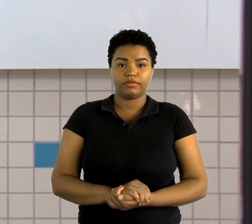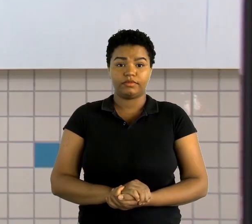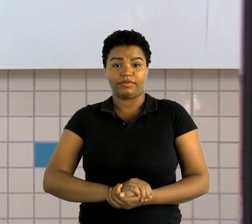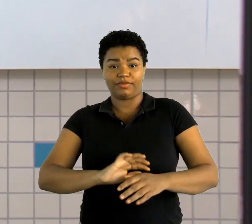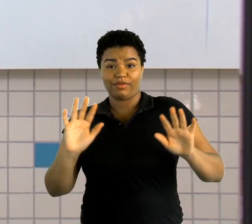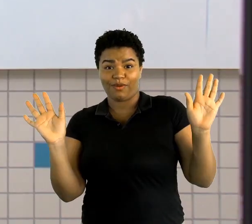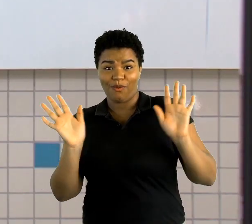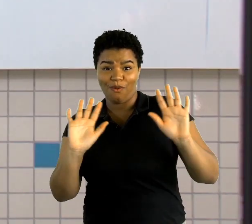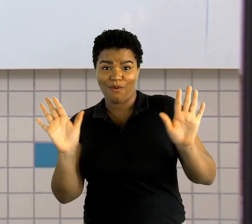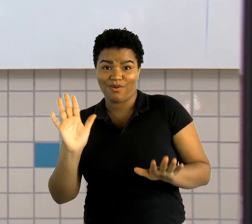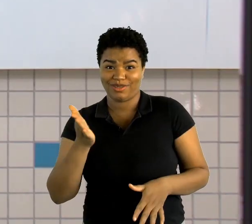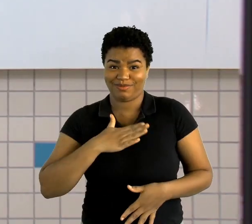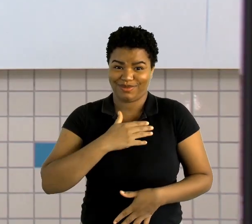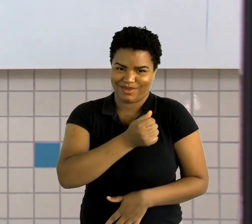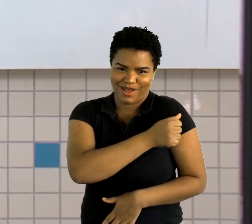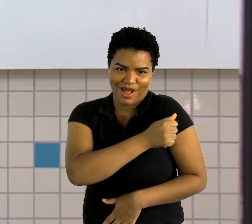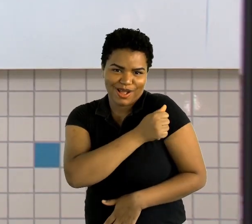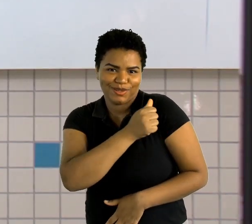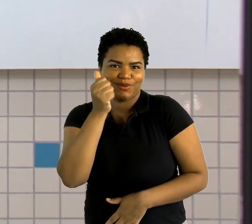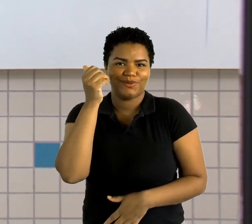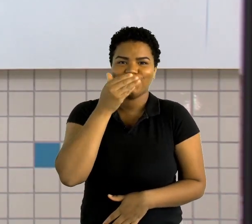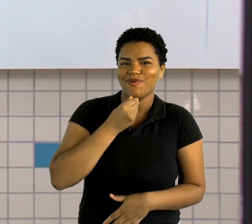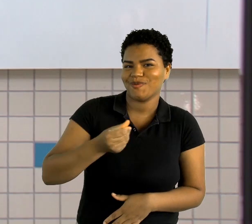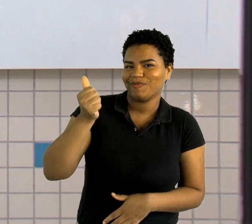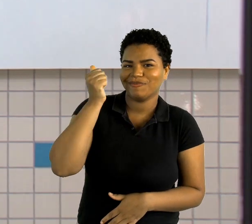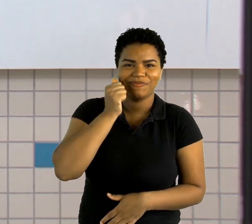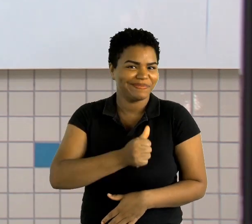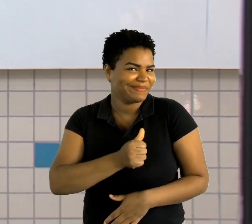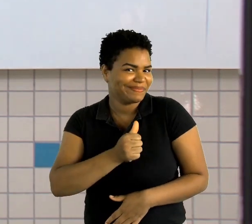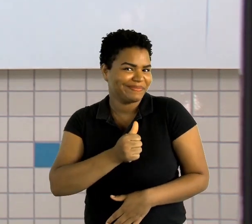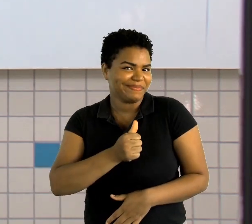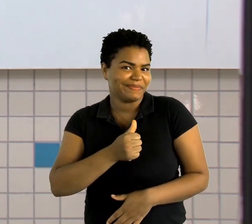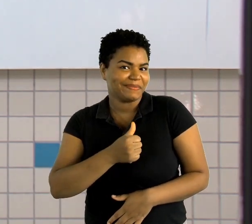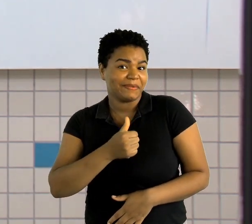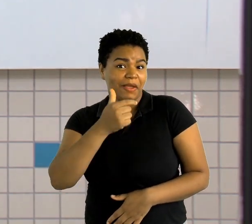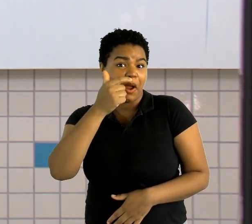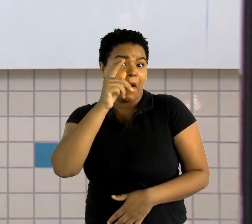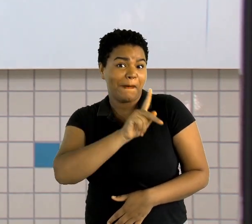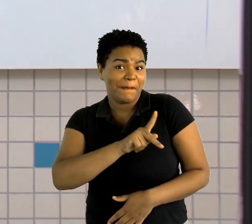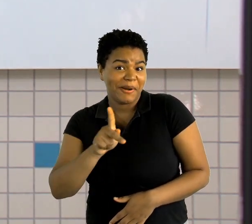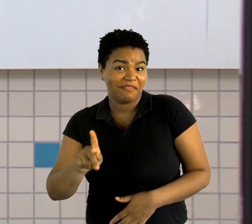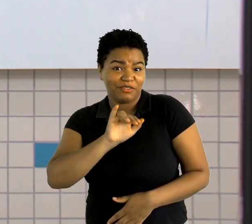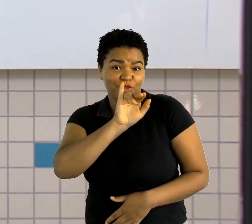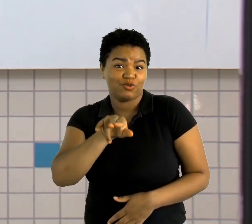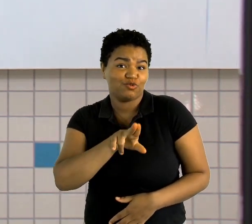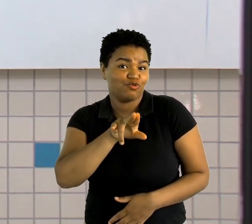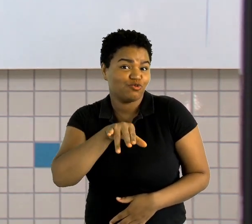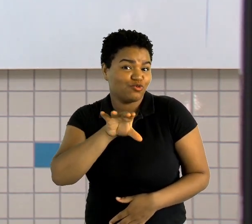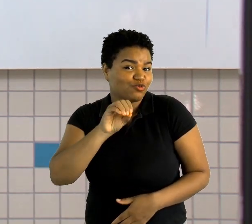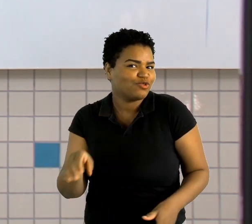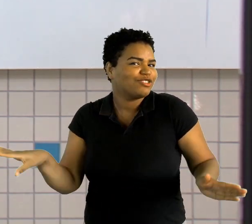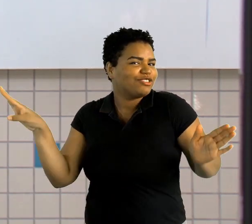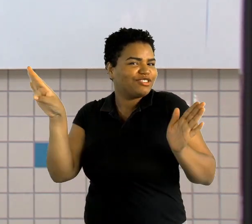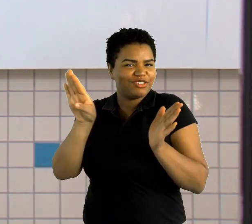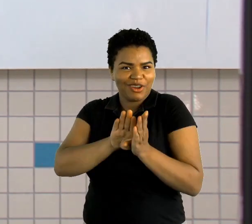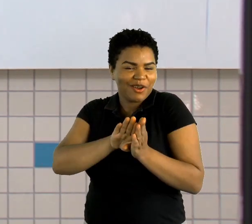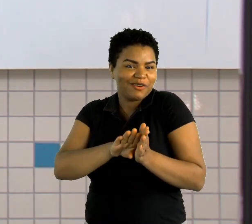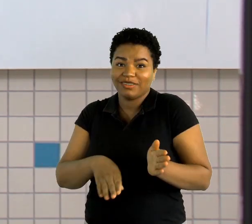Oi, meus alunos e minhas alunas, o professor Júnior Batista chegou para falar